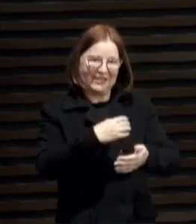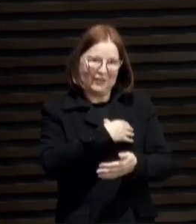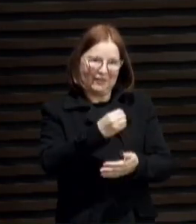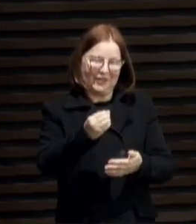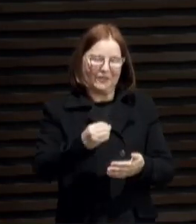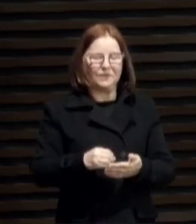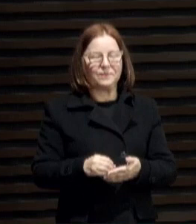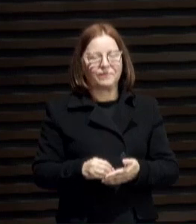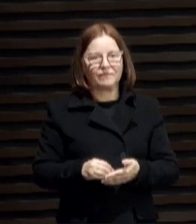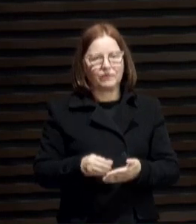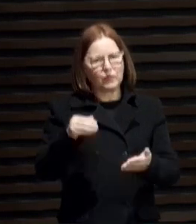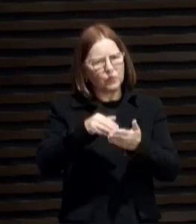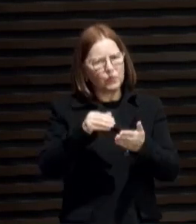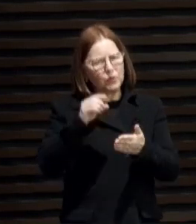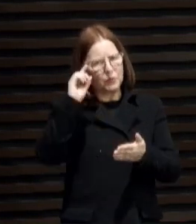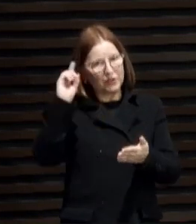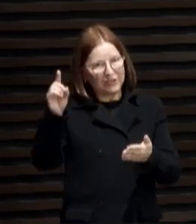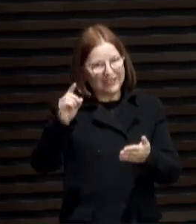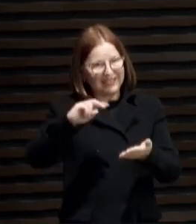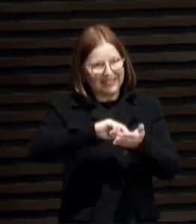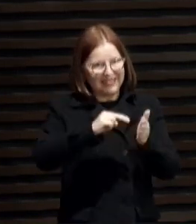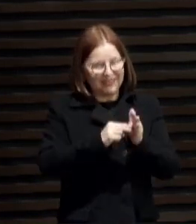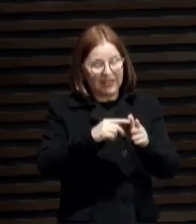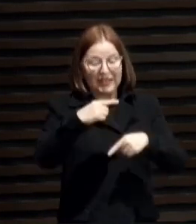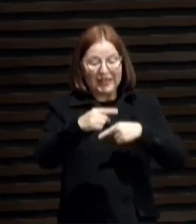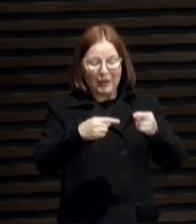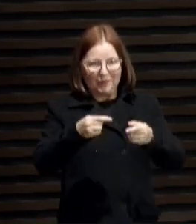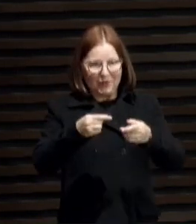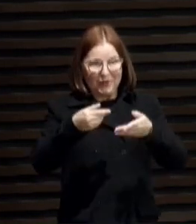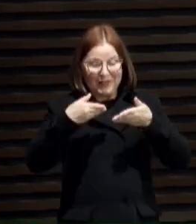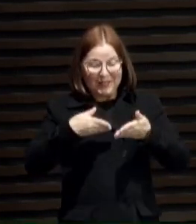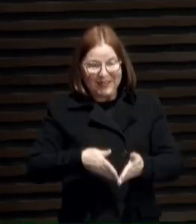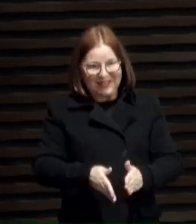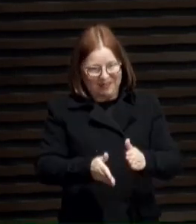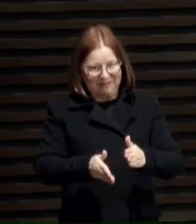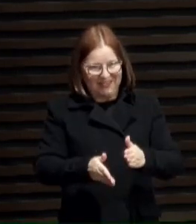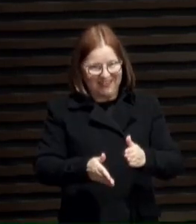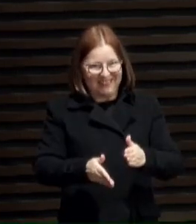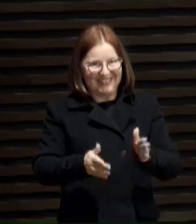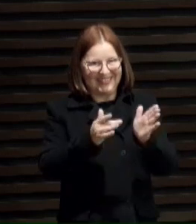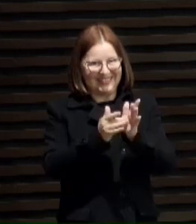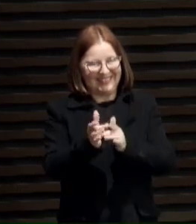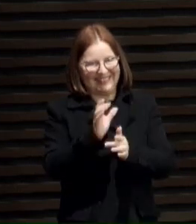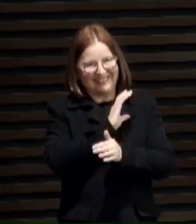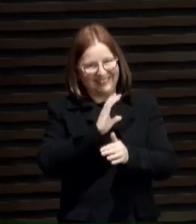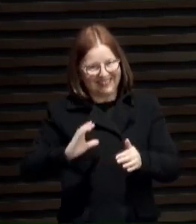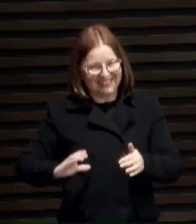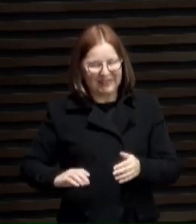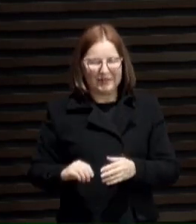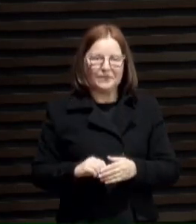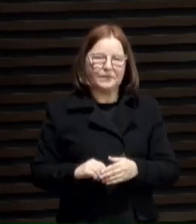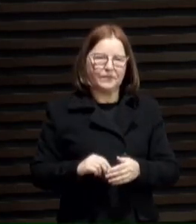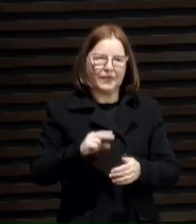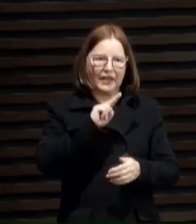dias significa depois do nascimento de Cristo Jesus e do seu ministério. Vamos ler Hebreus